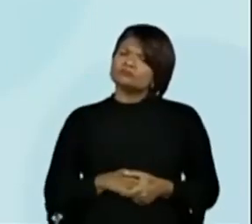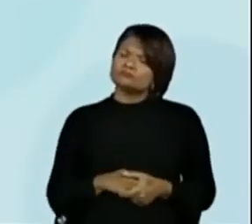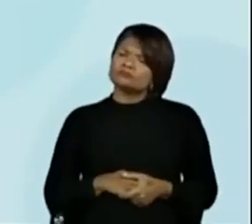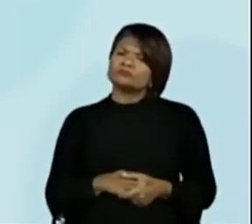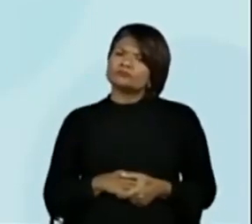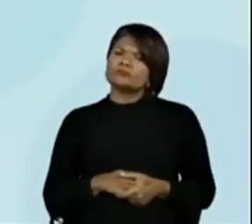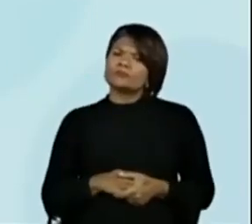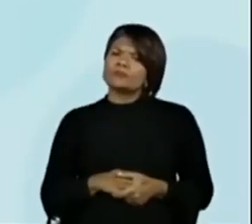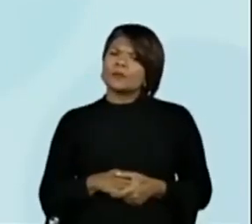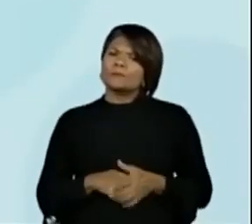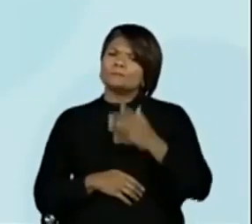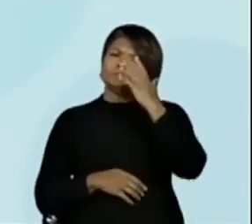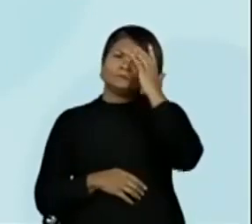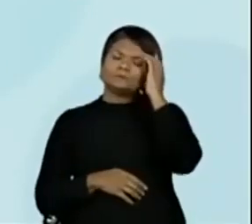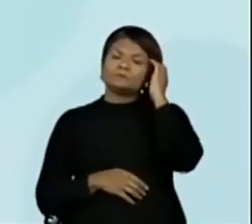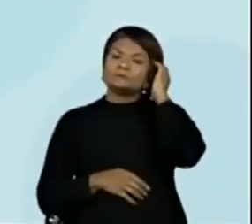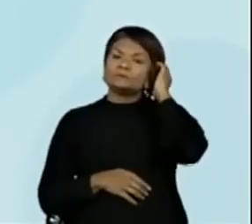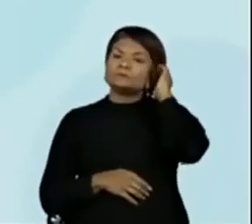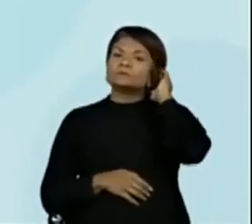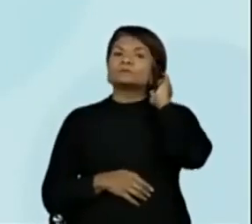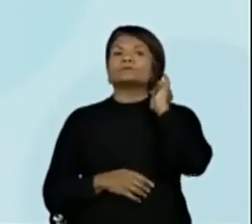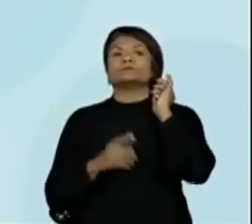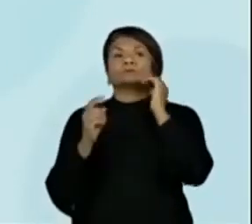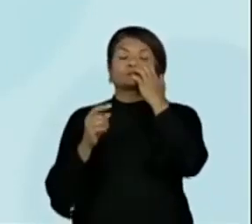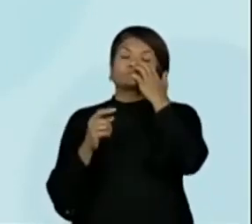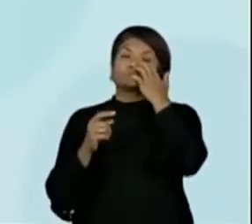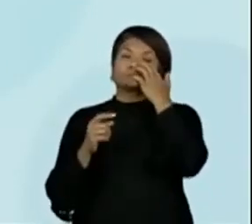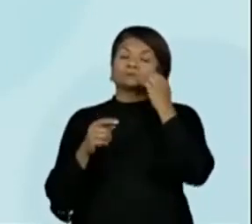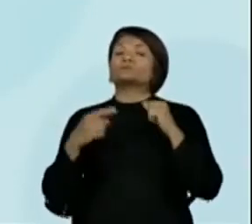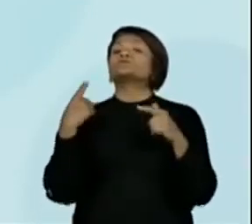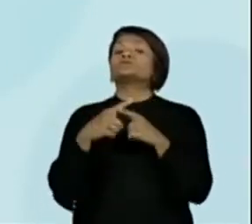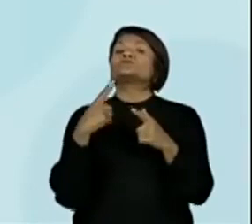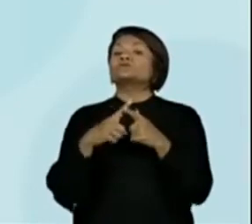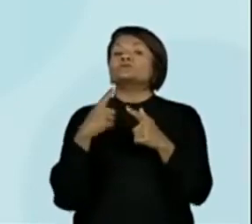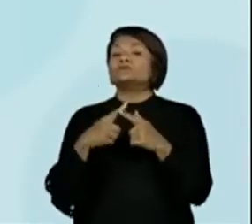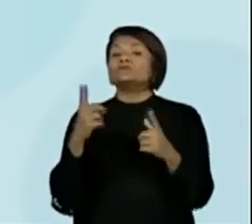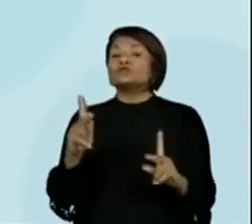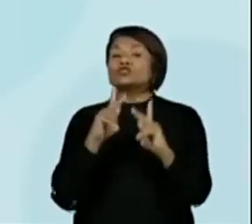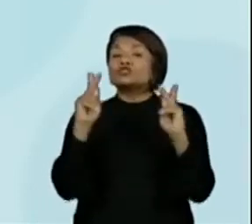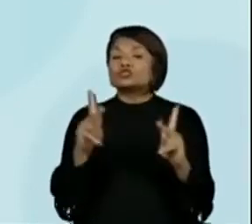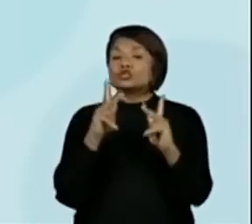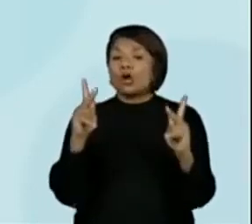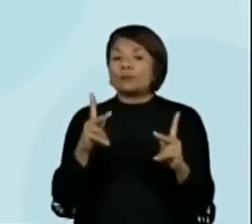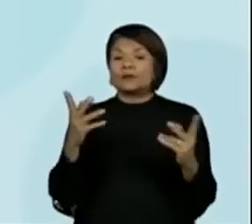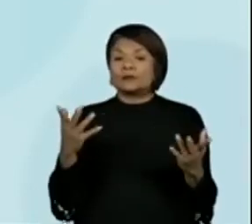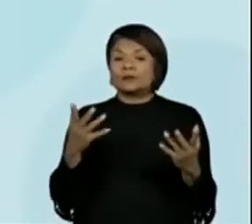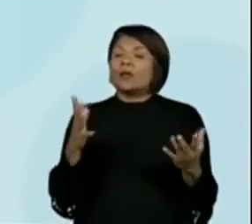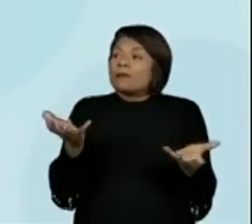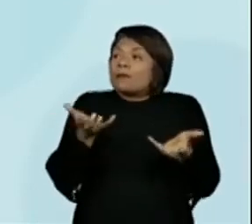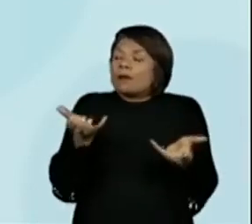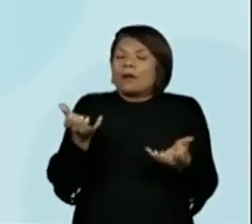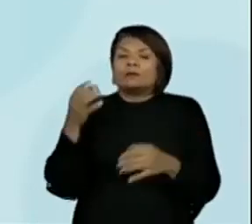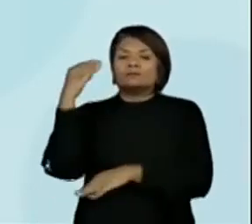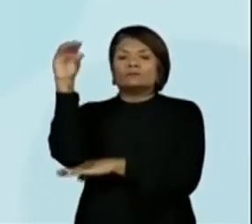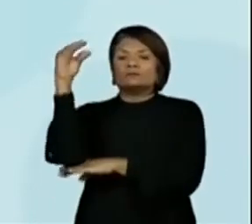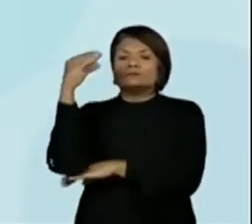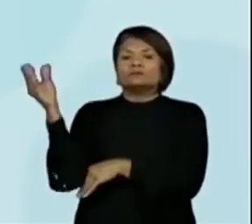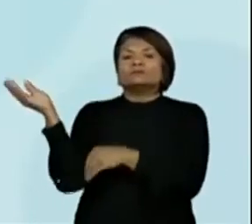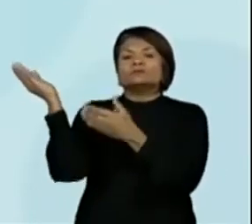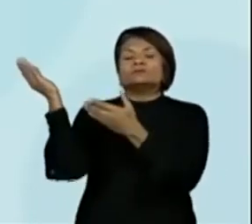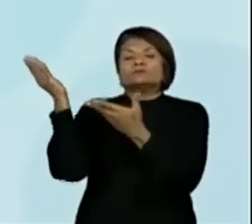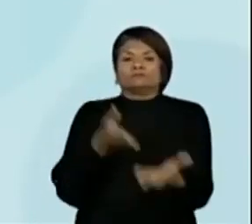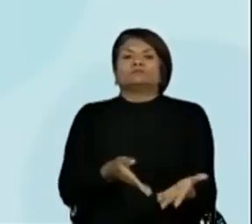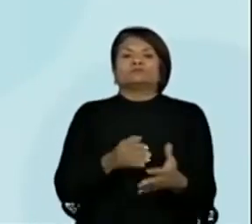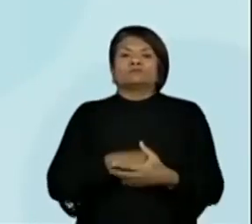receberá... Vamos ver a pergunta aqui, ó. Vamos lá, peraí. Por que uma rede de shoppings receberá os dinossauros? A pergunta volta para o